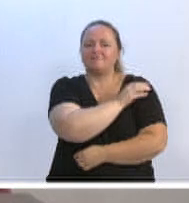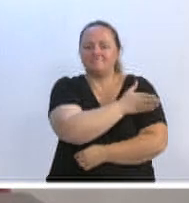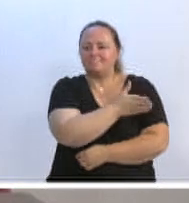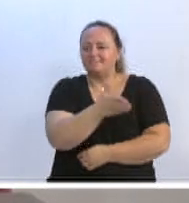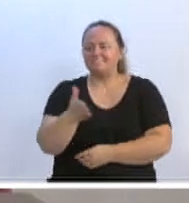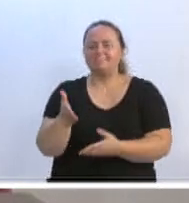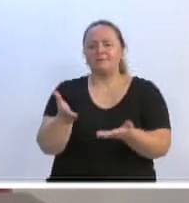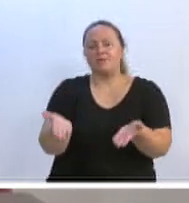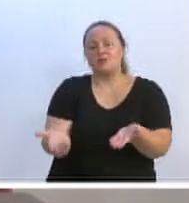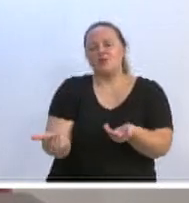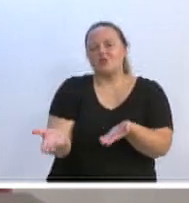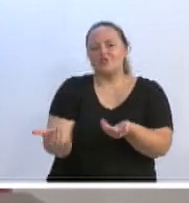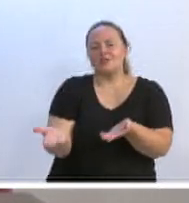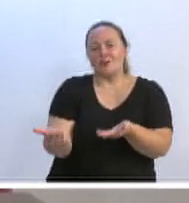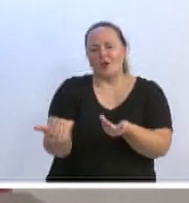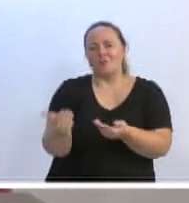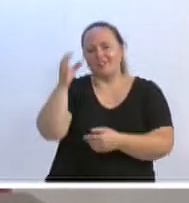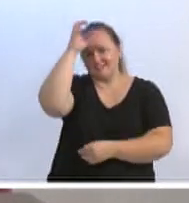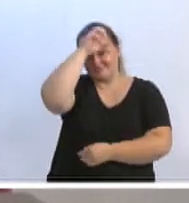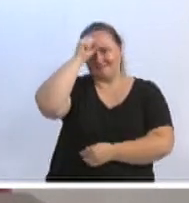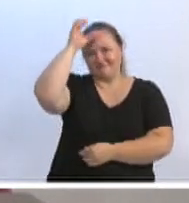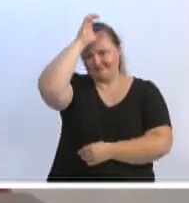os jovens.